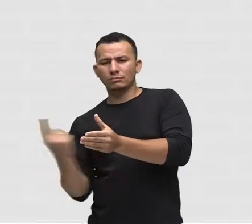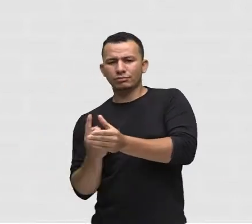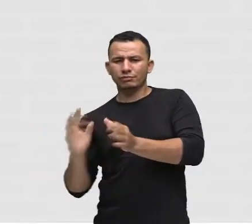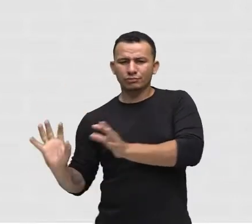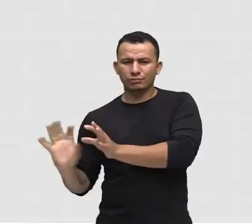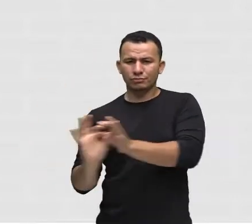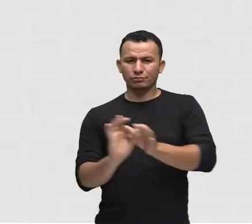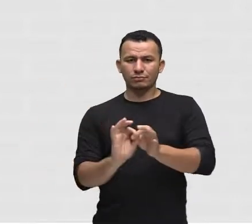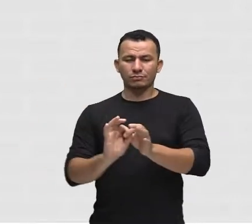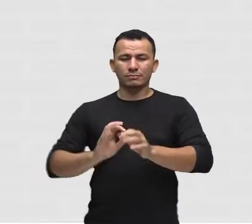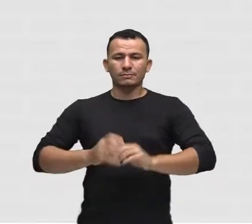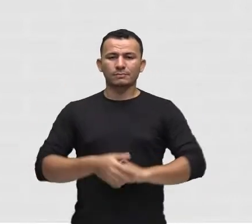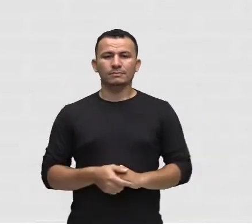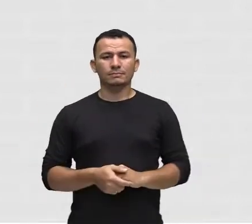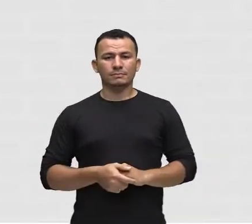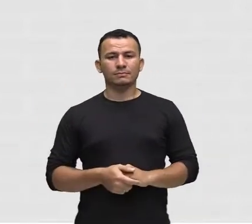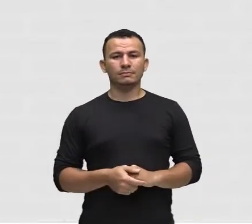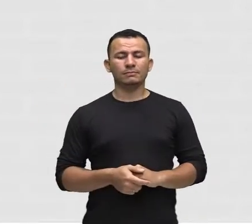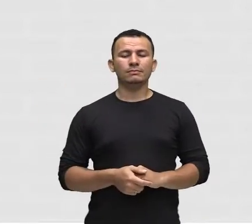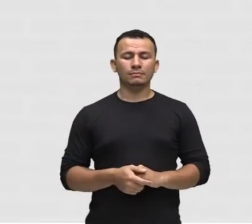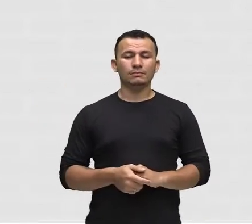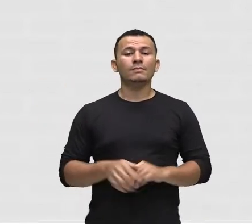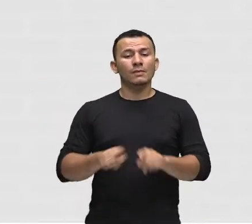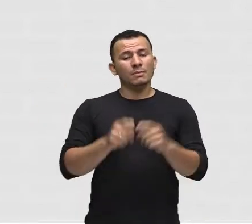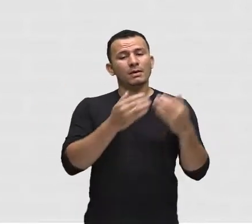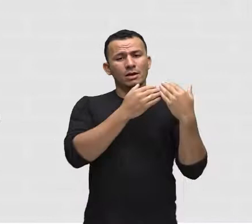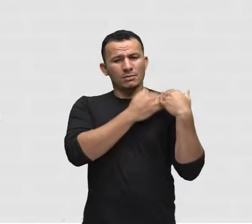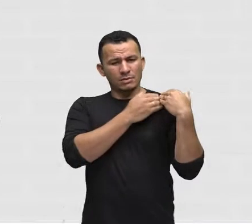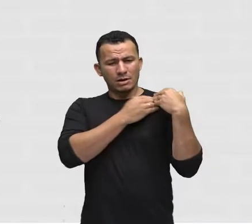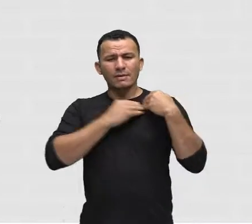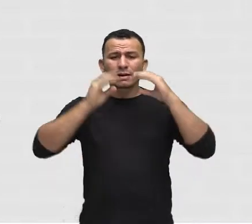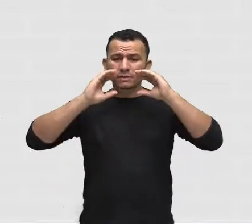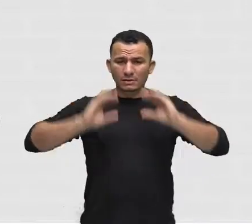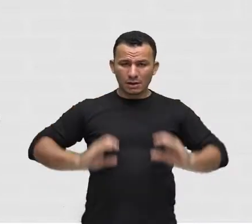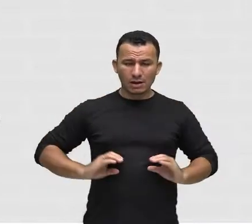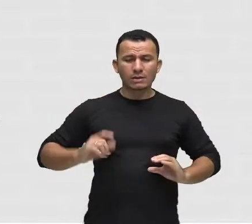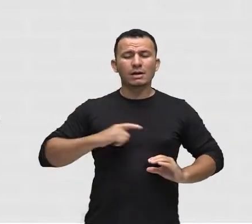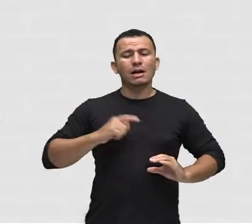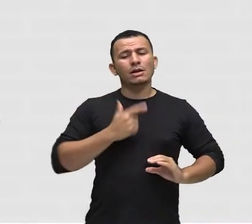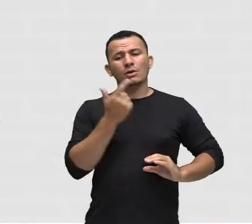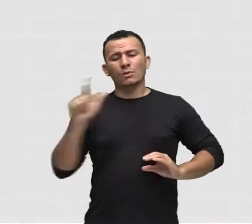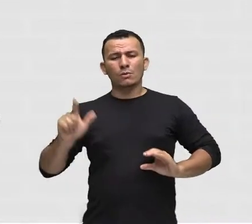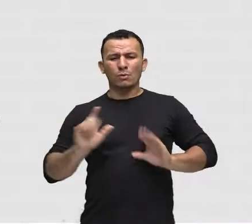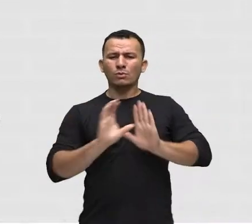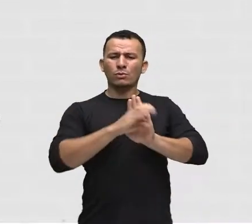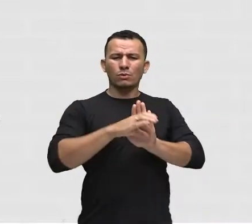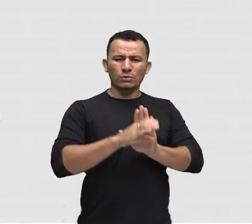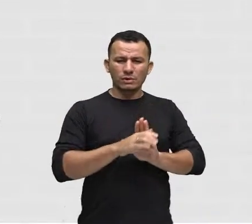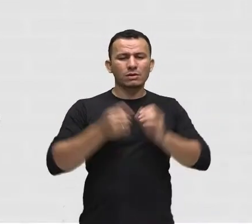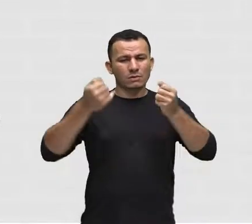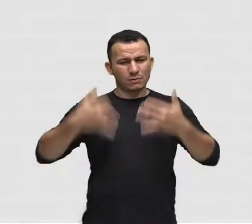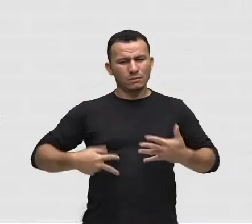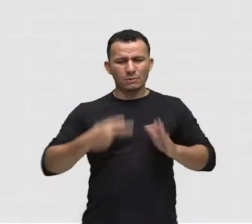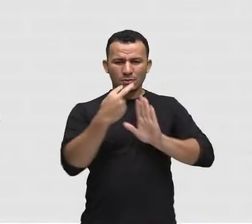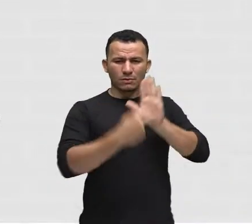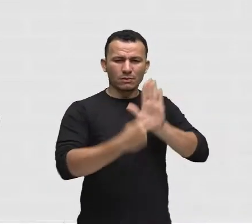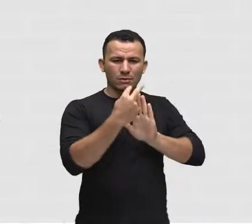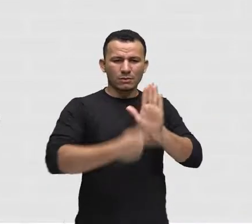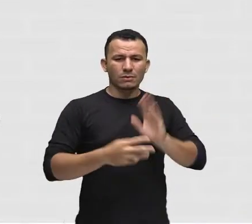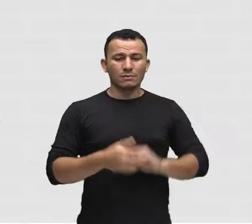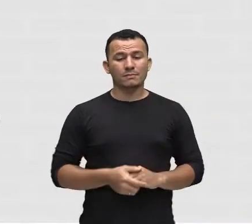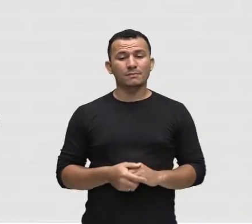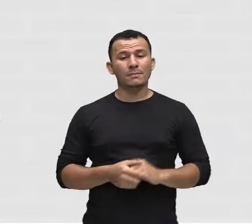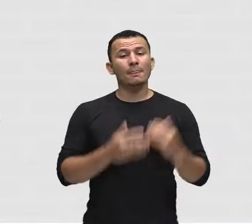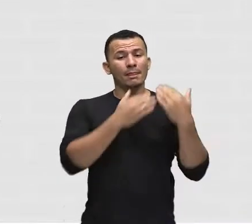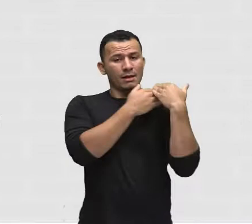aí? A respeito da responsabilidade e cidadania, a gente trouxe uns conceitos para vocês que eu vou estar lendo agora. A competência